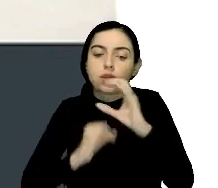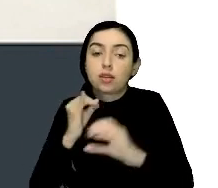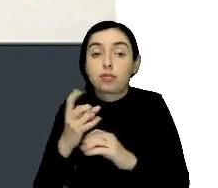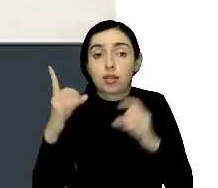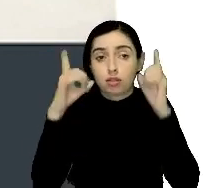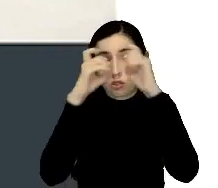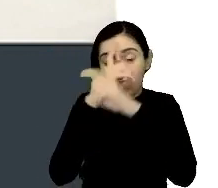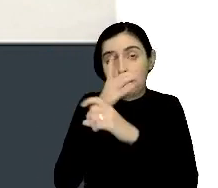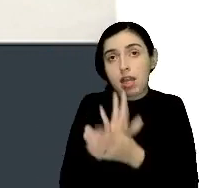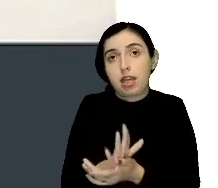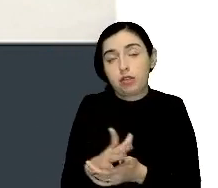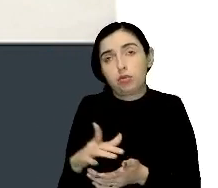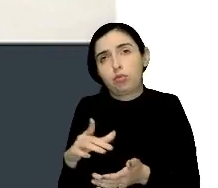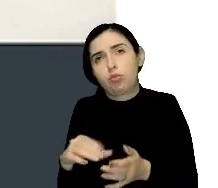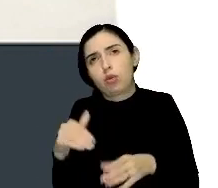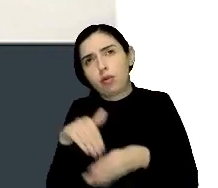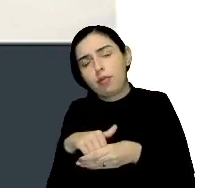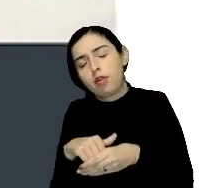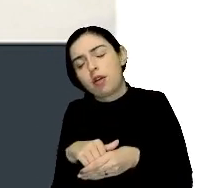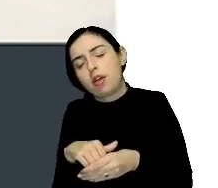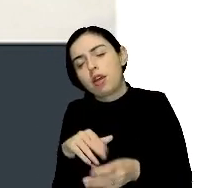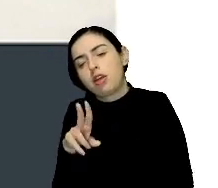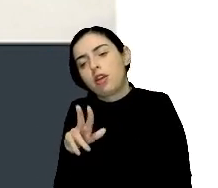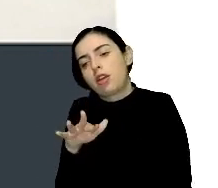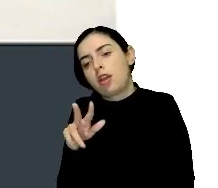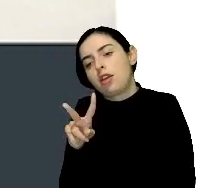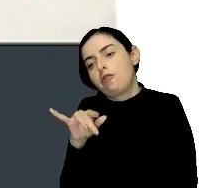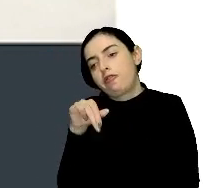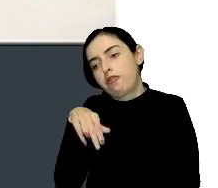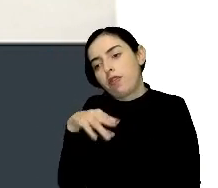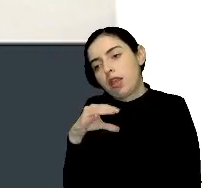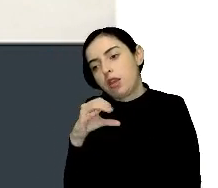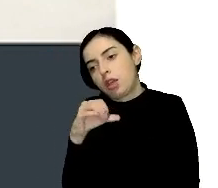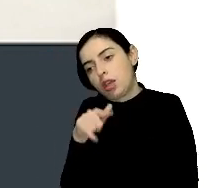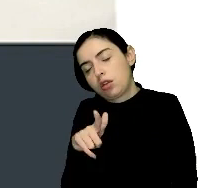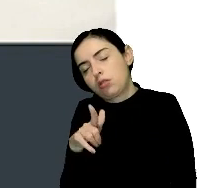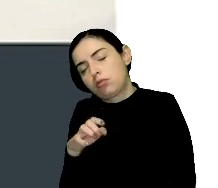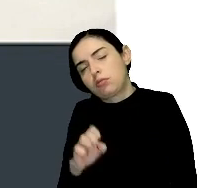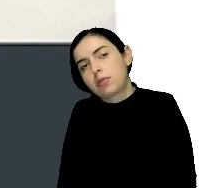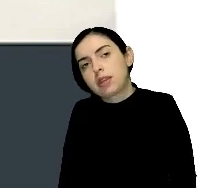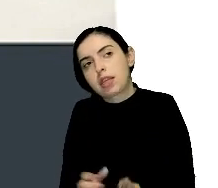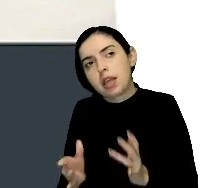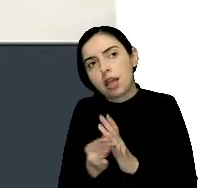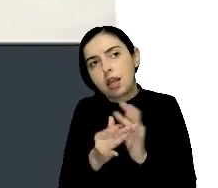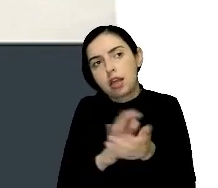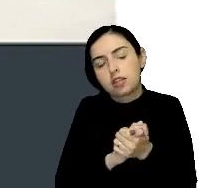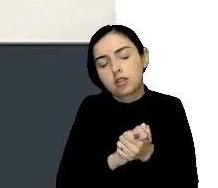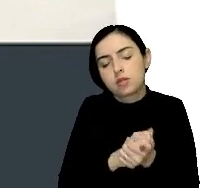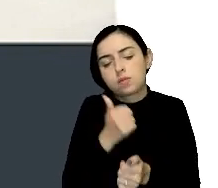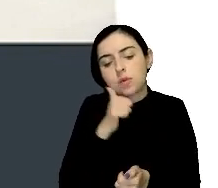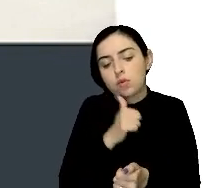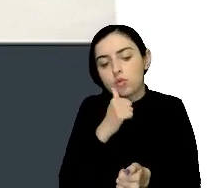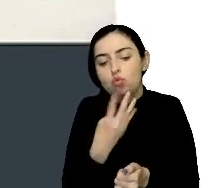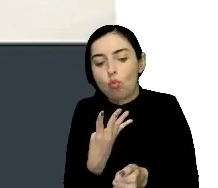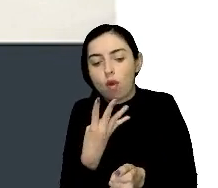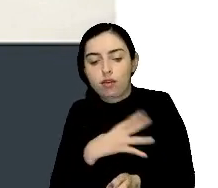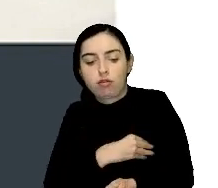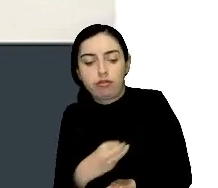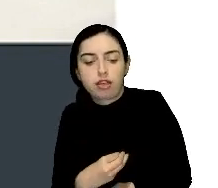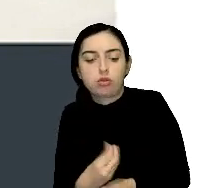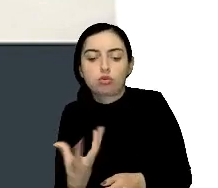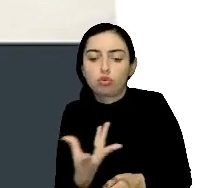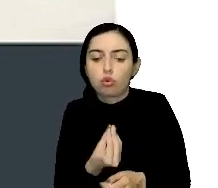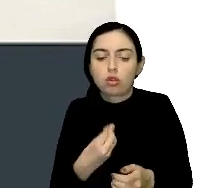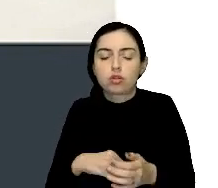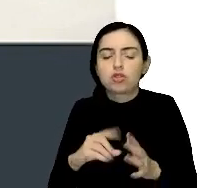caso Vinck, da Bélgica, foi uma dificuldade imensa, né? Ele e a esposa, 4 filhos, tiveram todos os seus